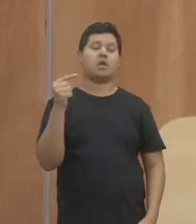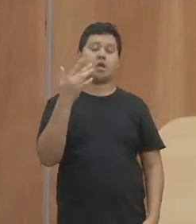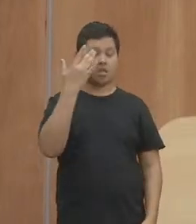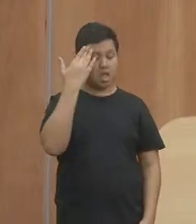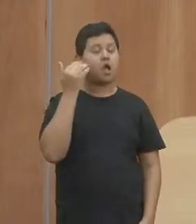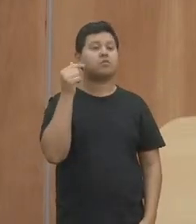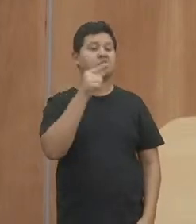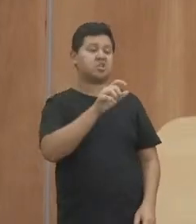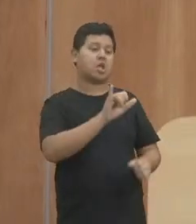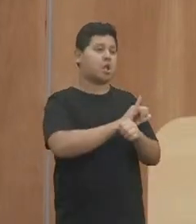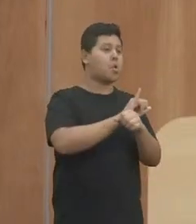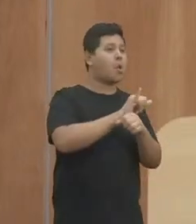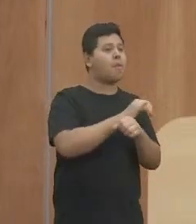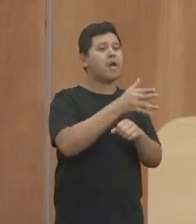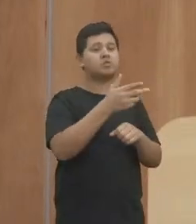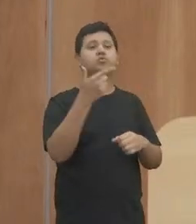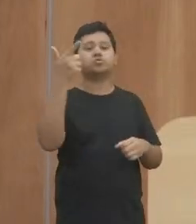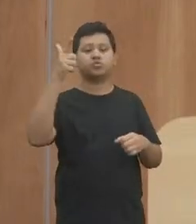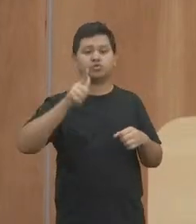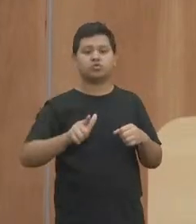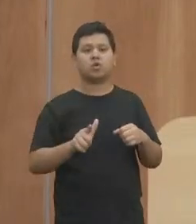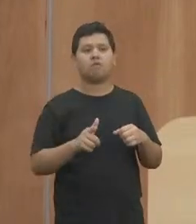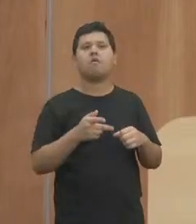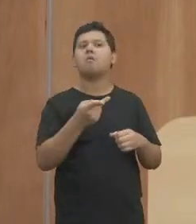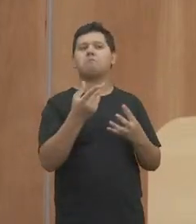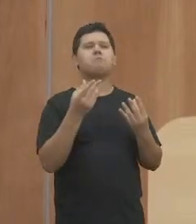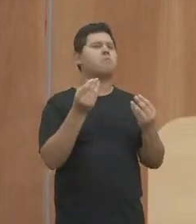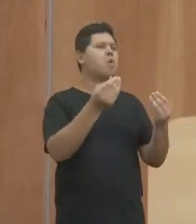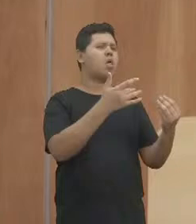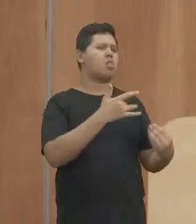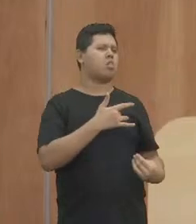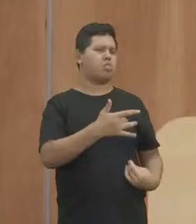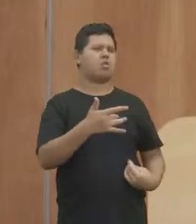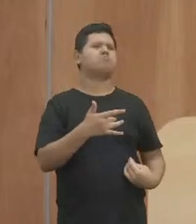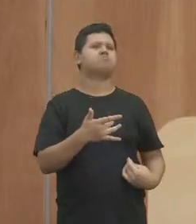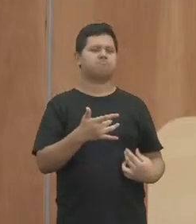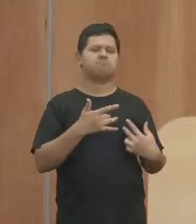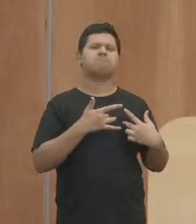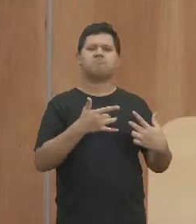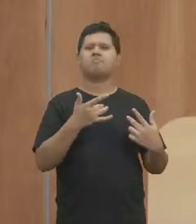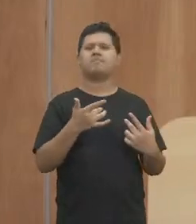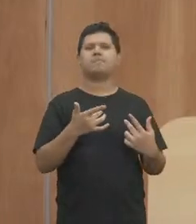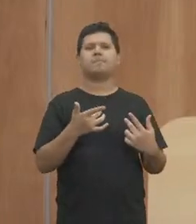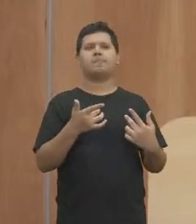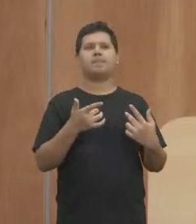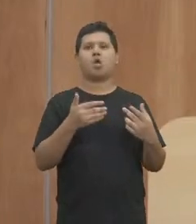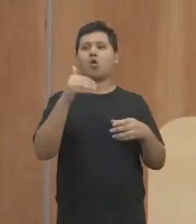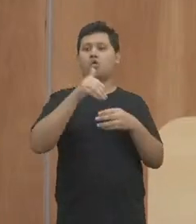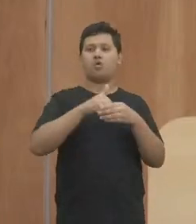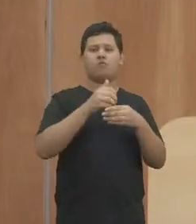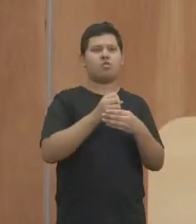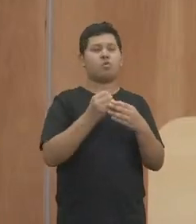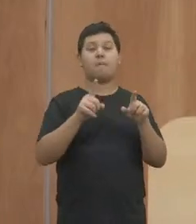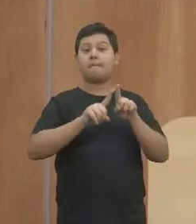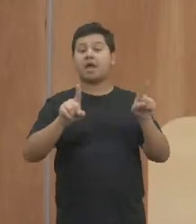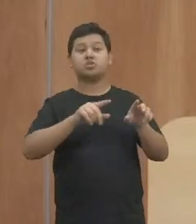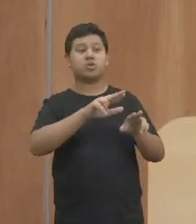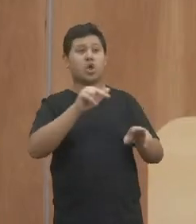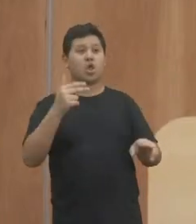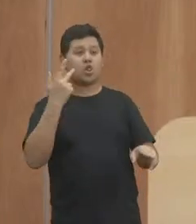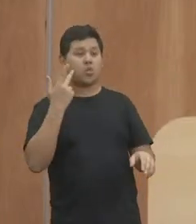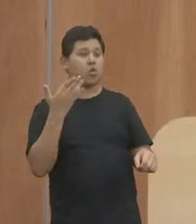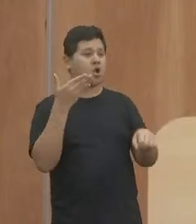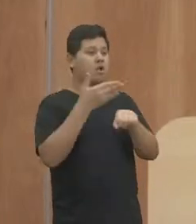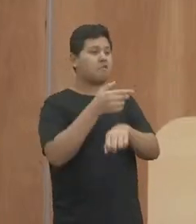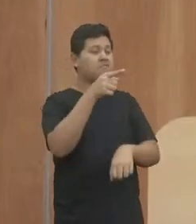seu vereador Valmir, mais uma vez, repito, o senhor tem muitos méritos, o senhor é o vereador mais votado da história de Jacareí, o senhor não trava esse debate. Isso é uma